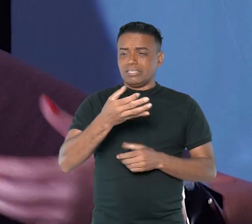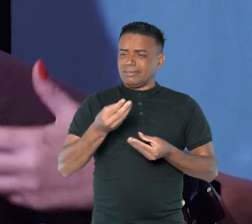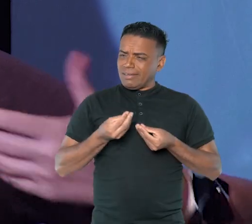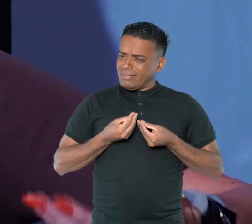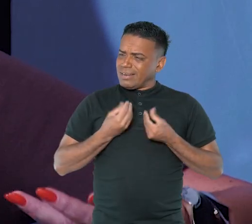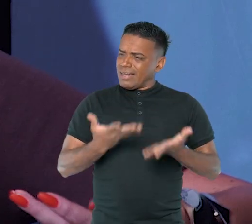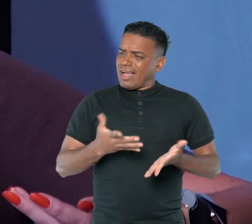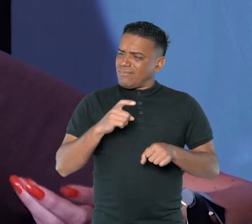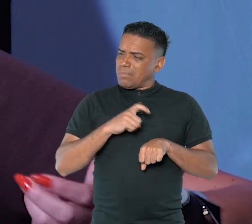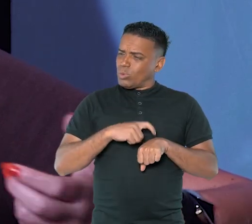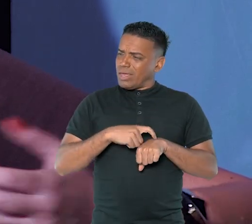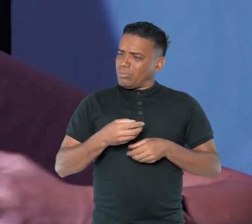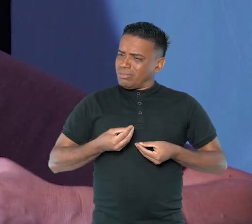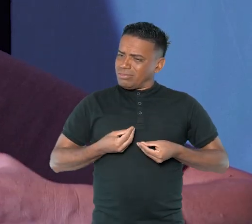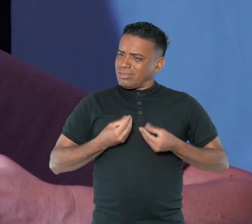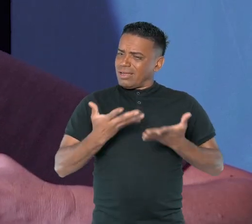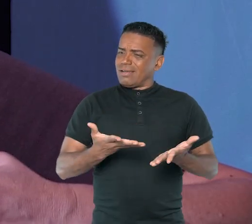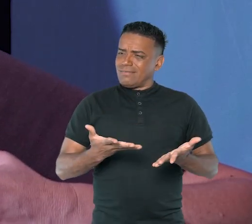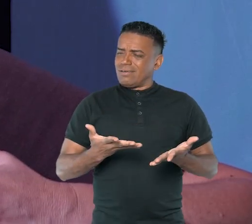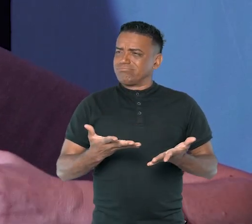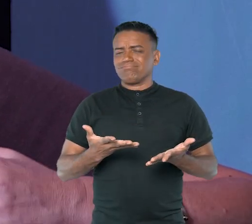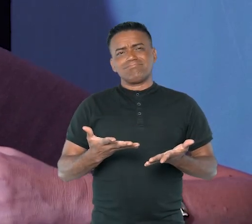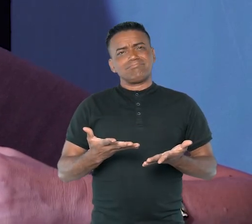entregava muito do meu tempo para